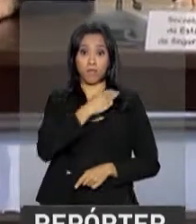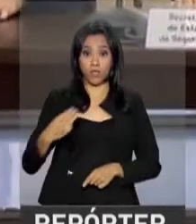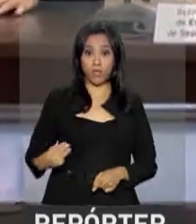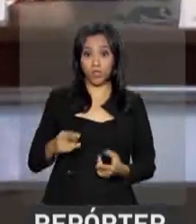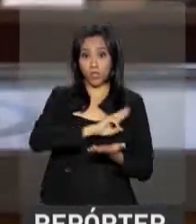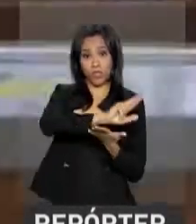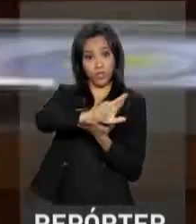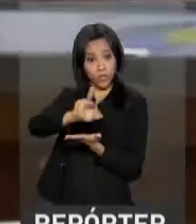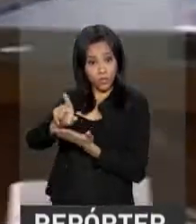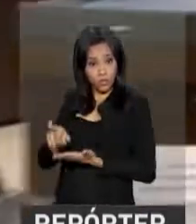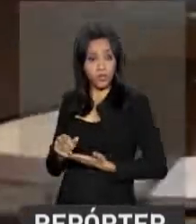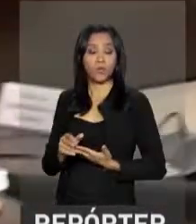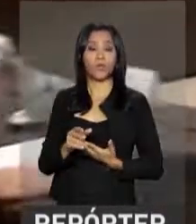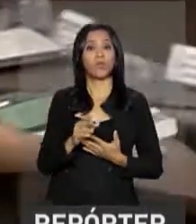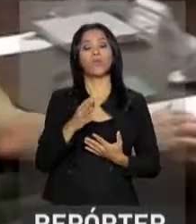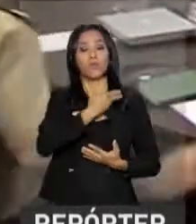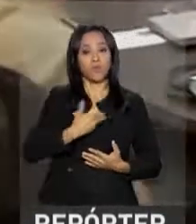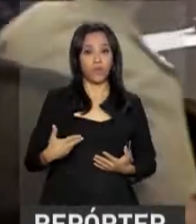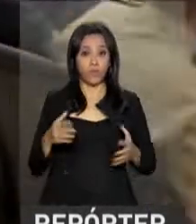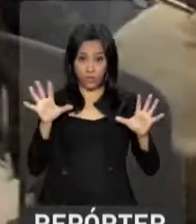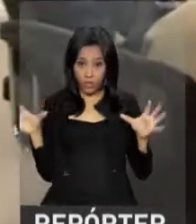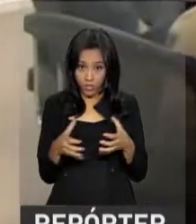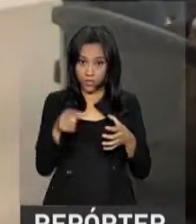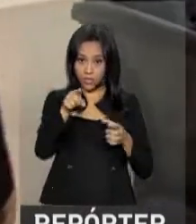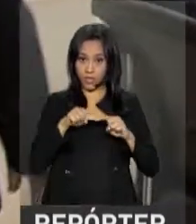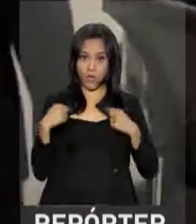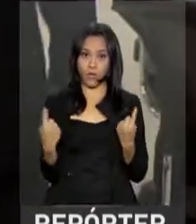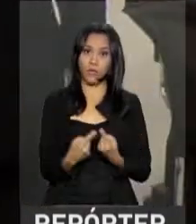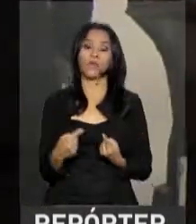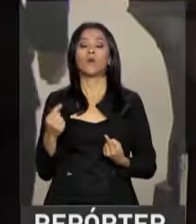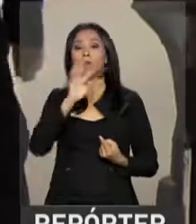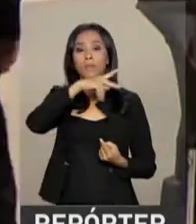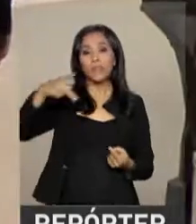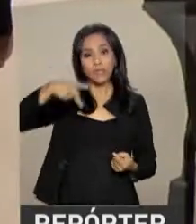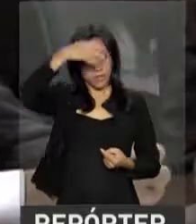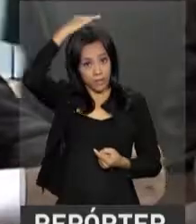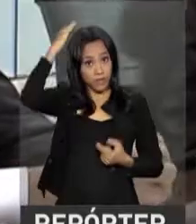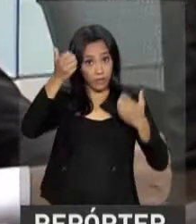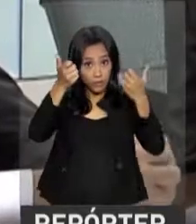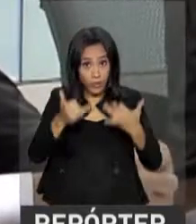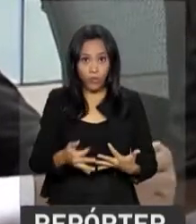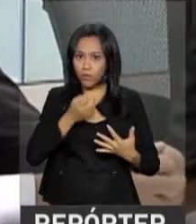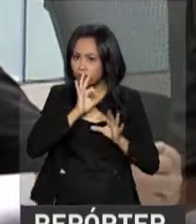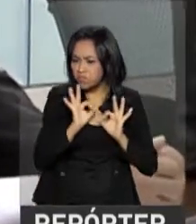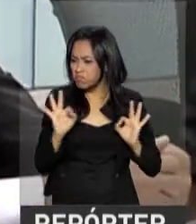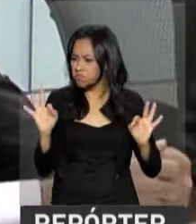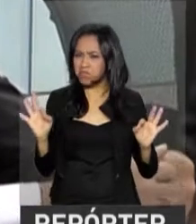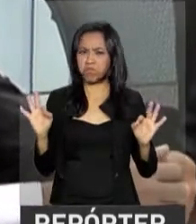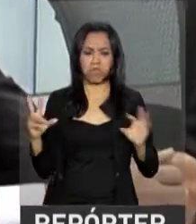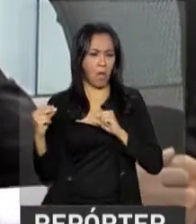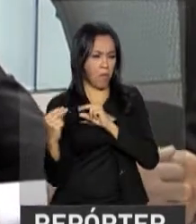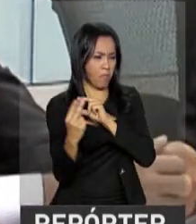de Comando e Controle. No término dessa reunião, o presidente Temer disse que foi um encontro muito produtivo e que